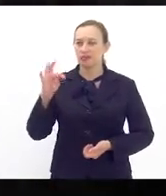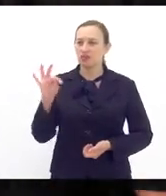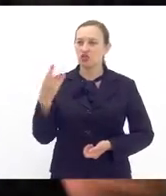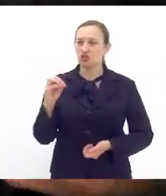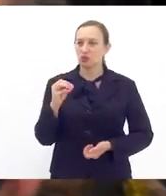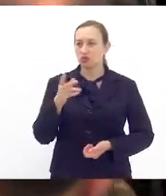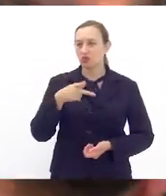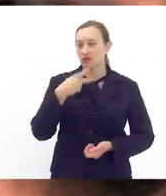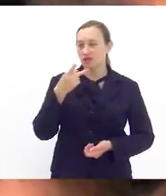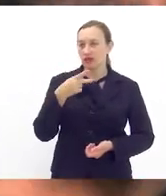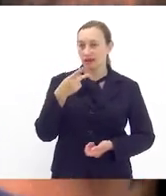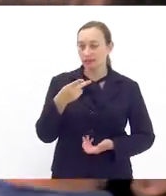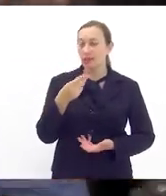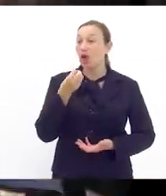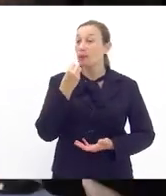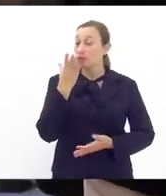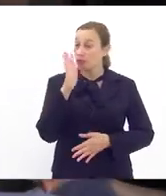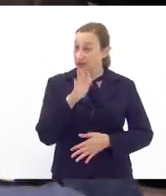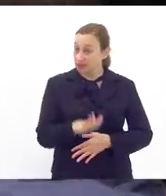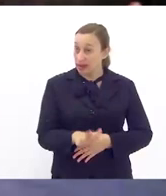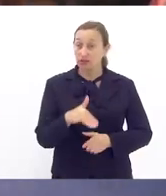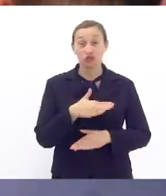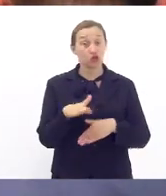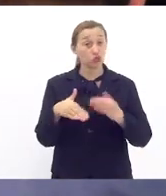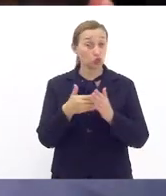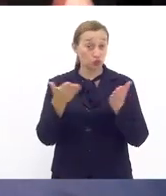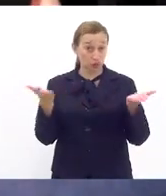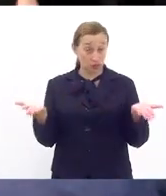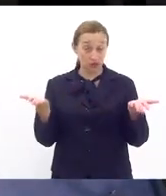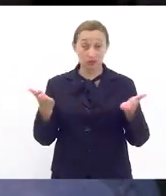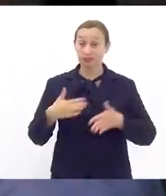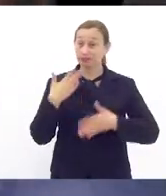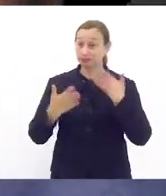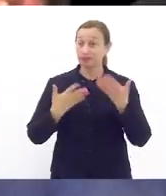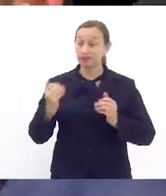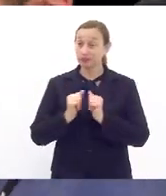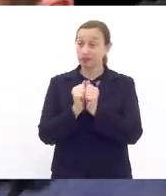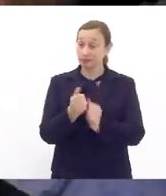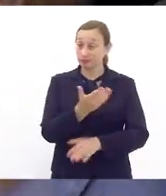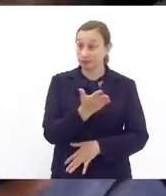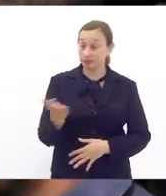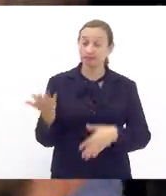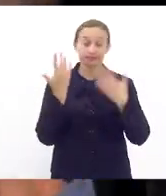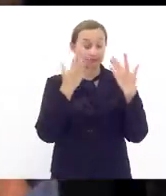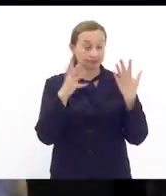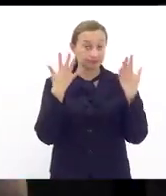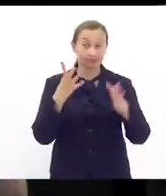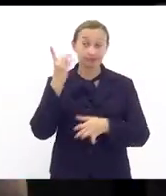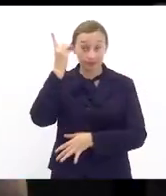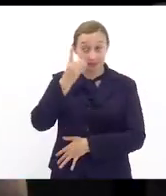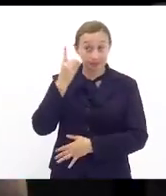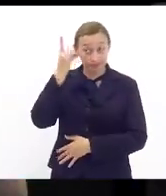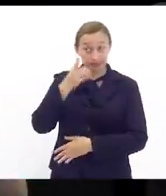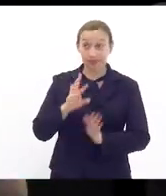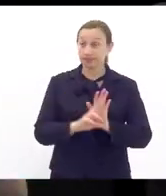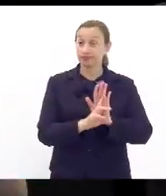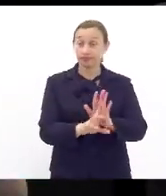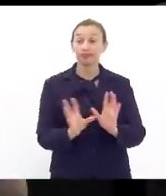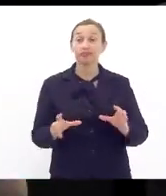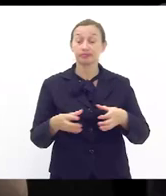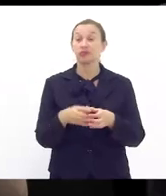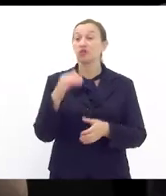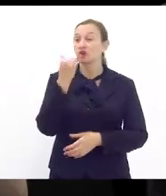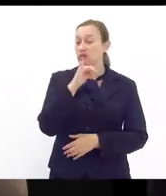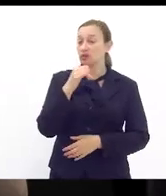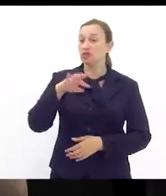Boa tarde a todos prazer Tá novamente nessa casa queria parabenizar aqui o deputado e presidente da Comissão de minas